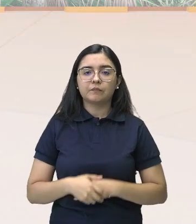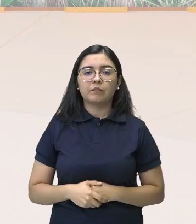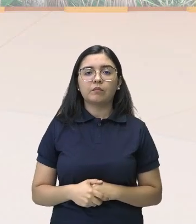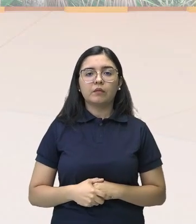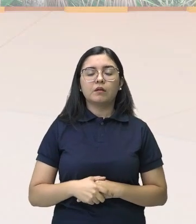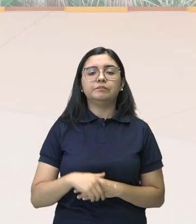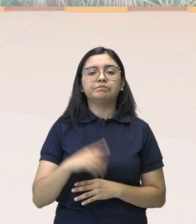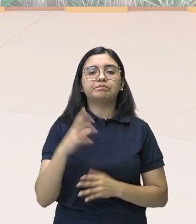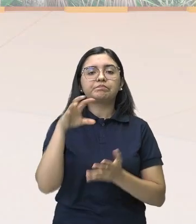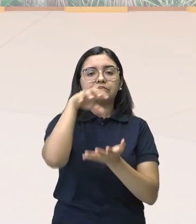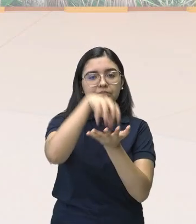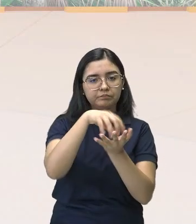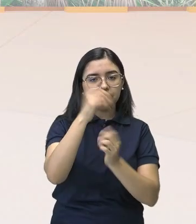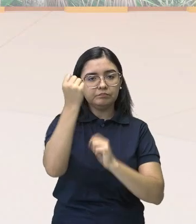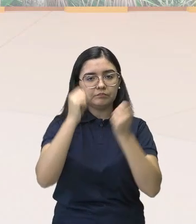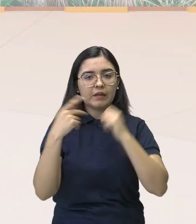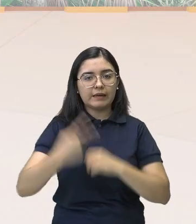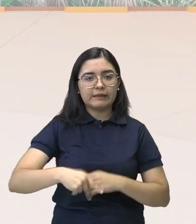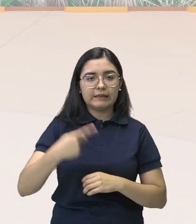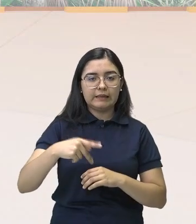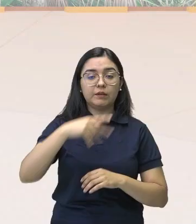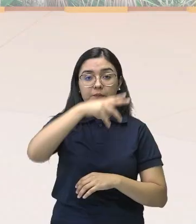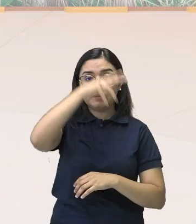de indústrias aqui na nossa região,